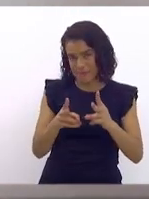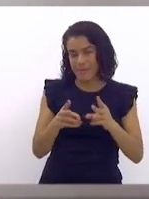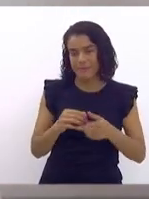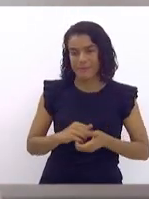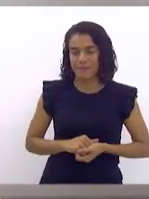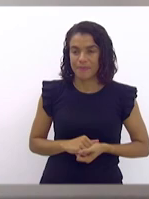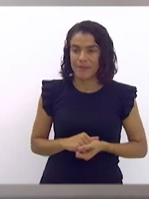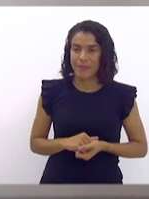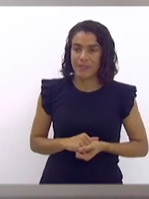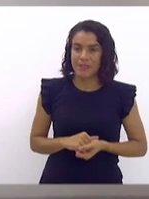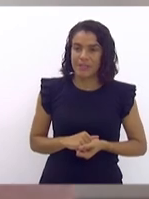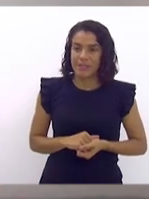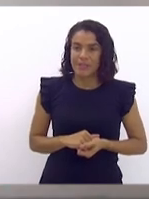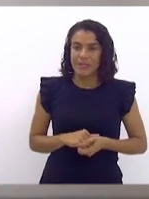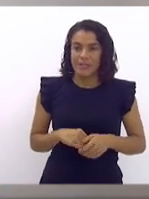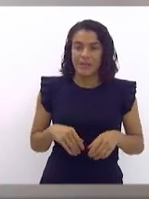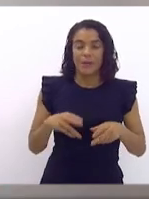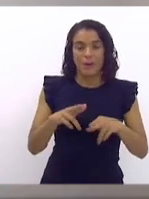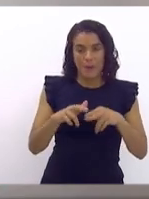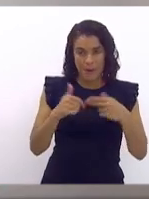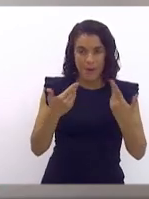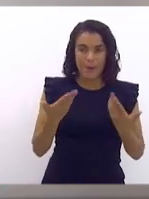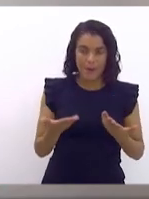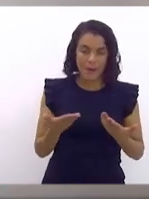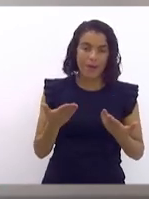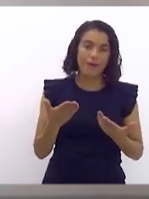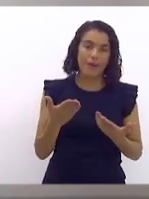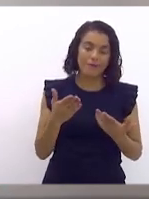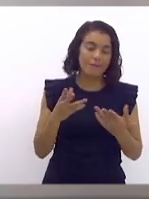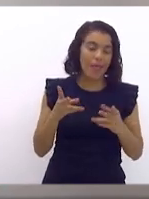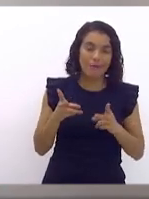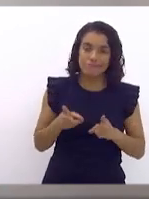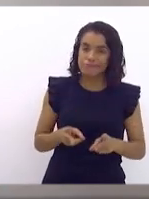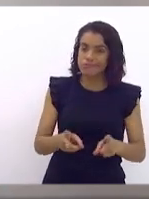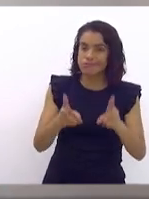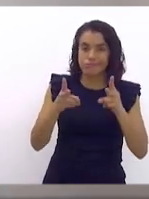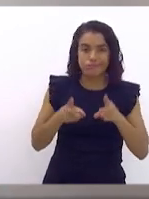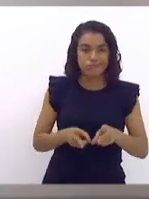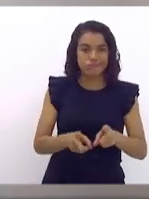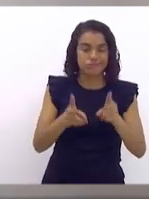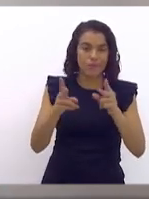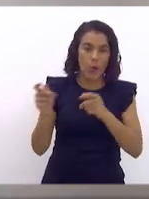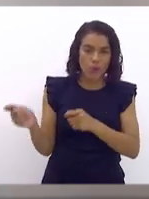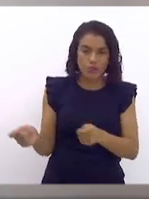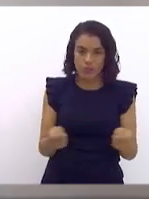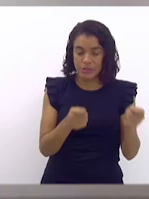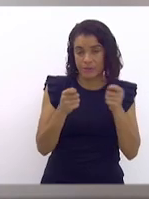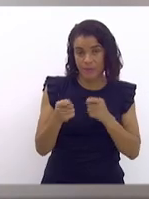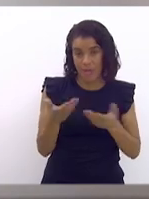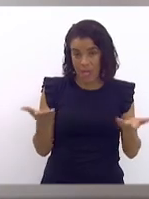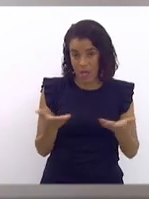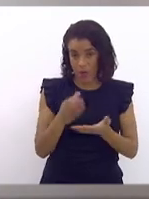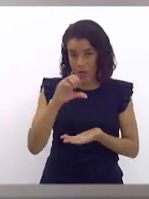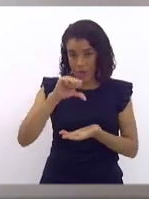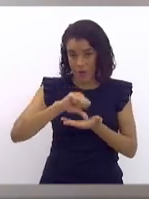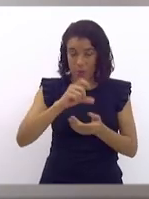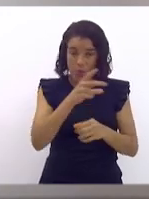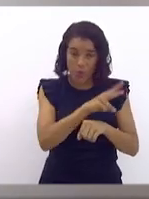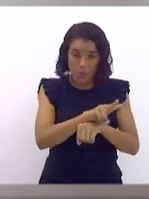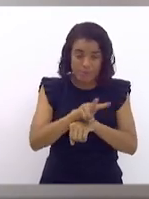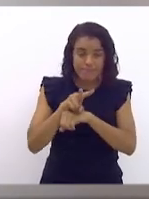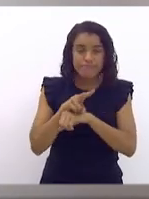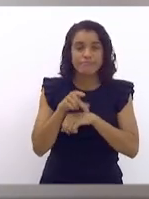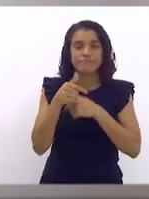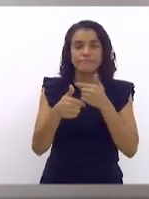são vítimas desse tipo de violência, justamente por elas serem tão constantes. Então, agora, o Observatório está trabalhando com o que